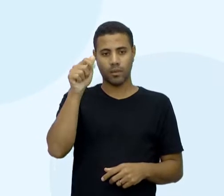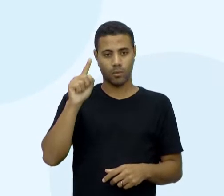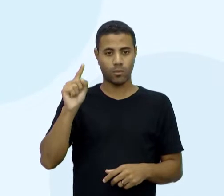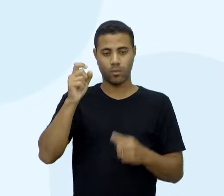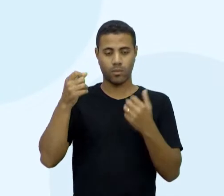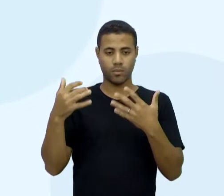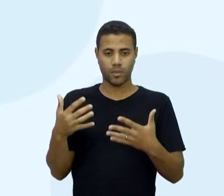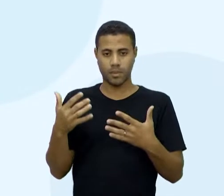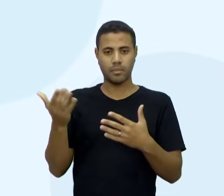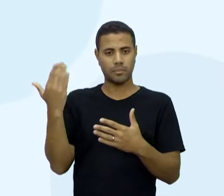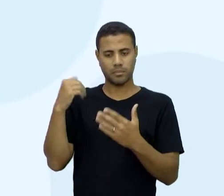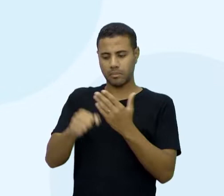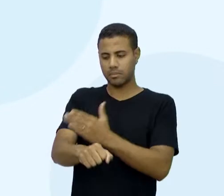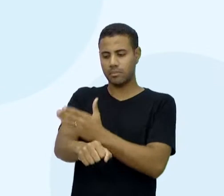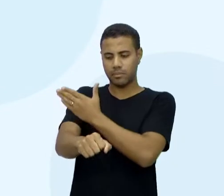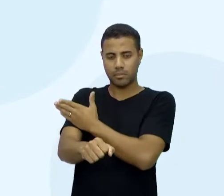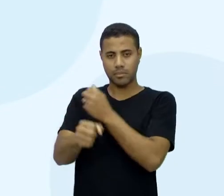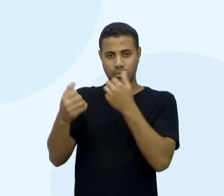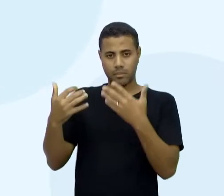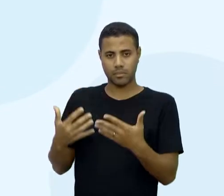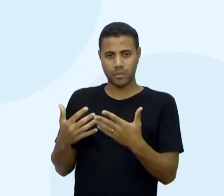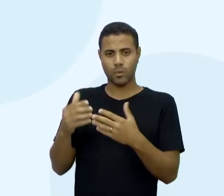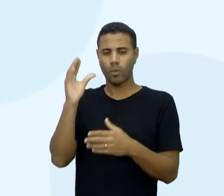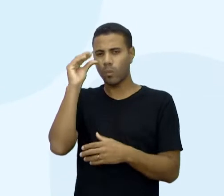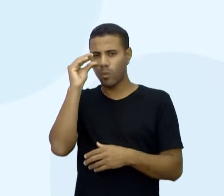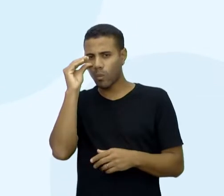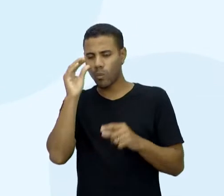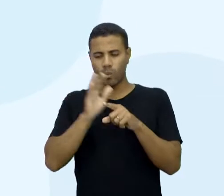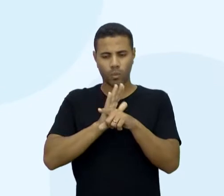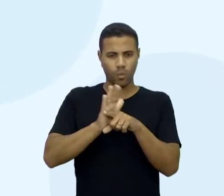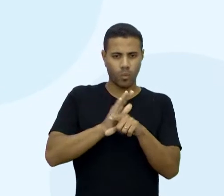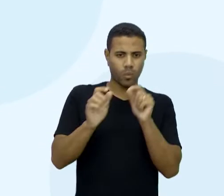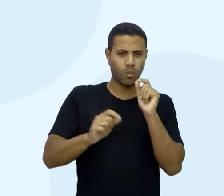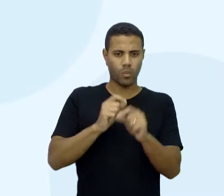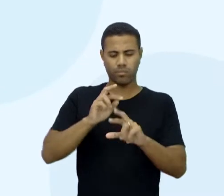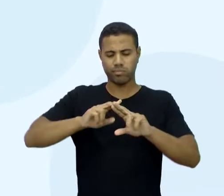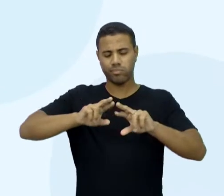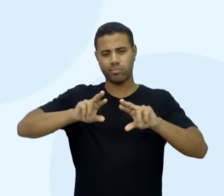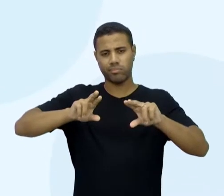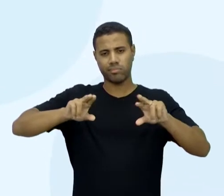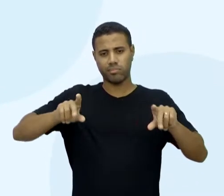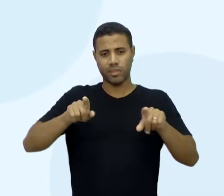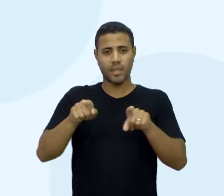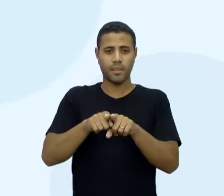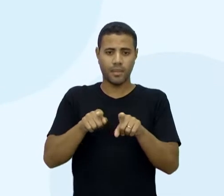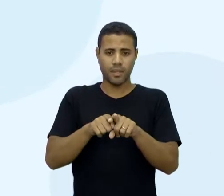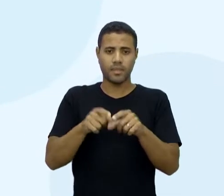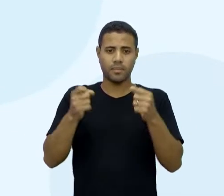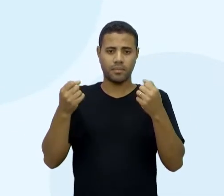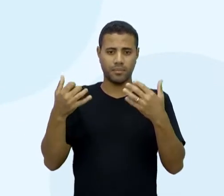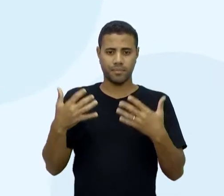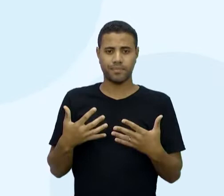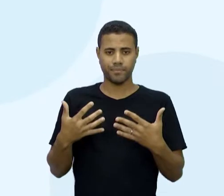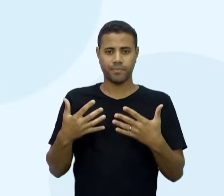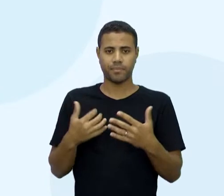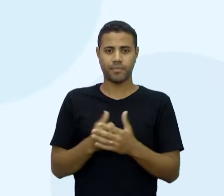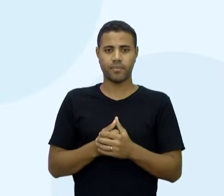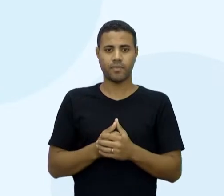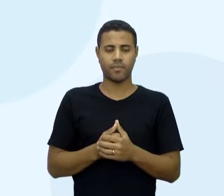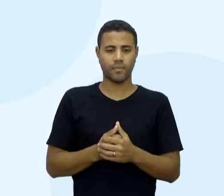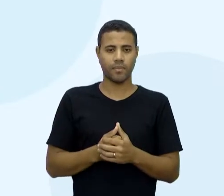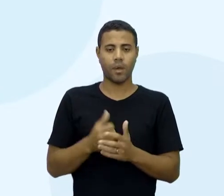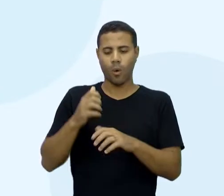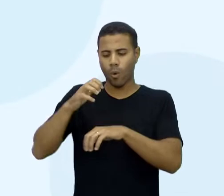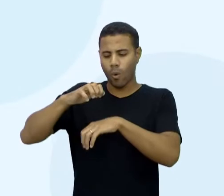os gabinetes de curiosidades se tornaram mais diversificados, com itens que variavam desde